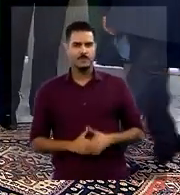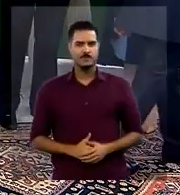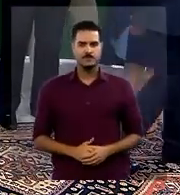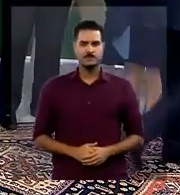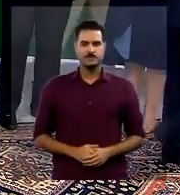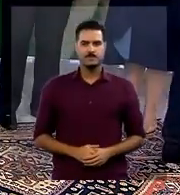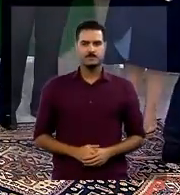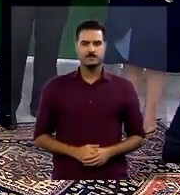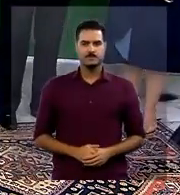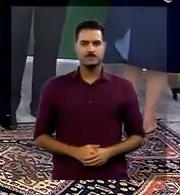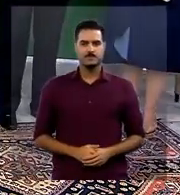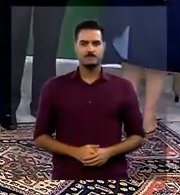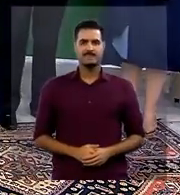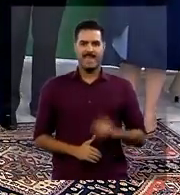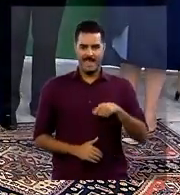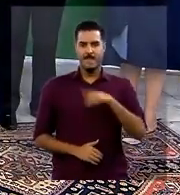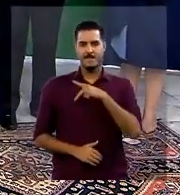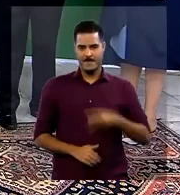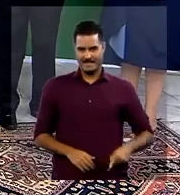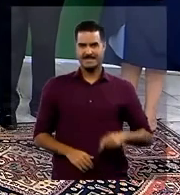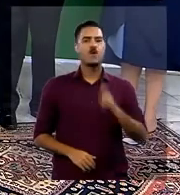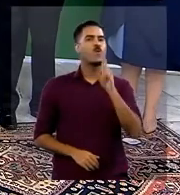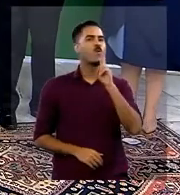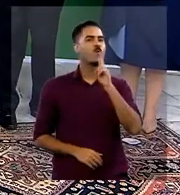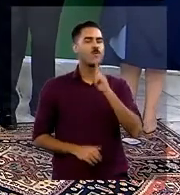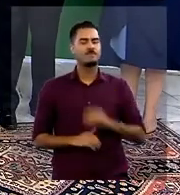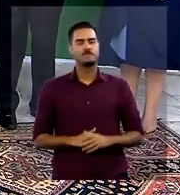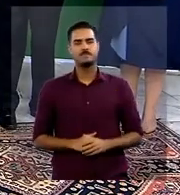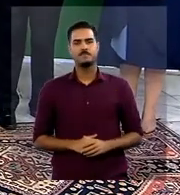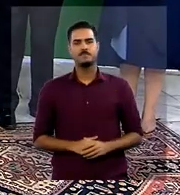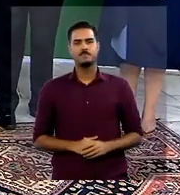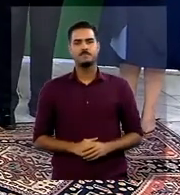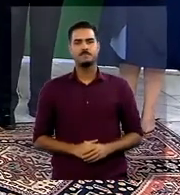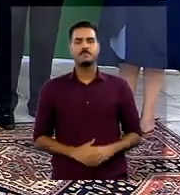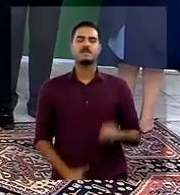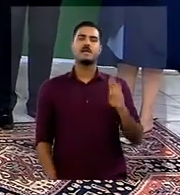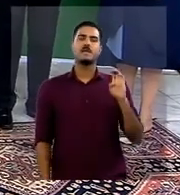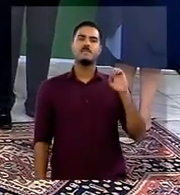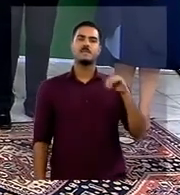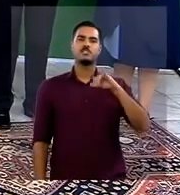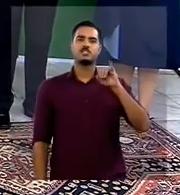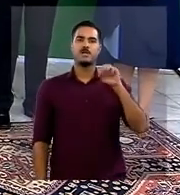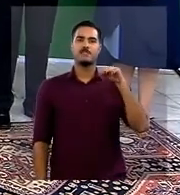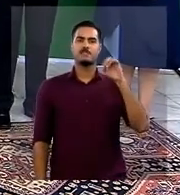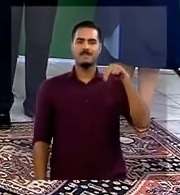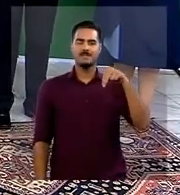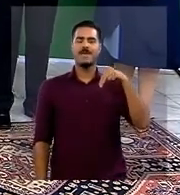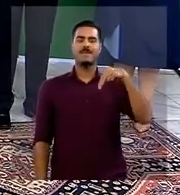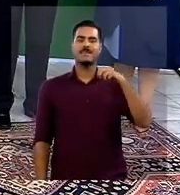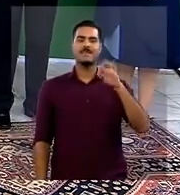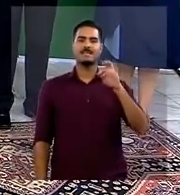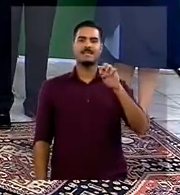Esse é o presidente hondurenho. Senhor Benjamin Netanyahu, primeiro-ministro do Estado de Israel.